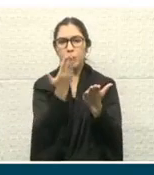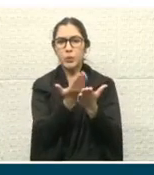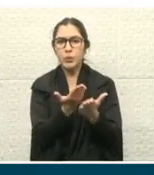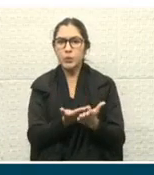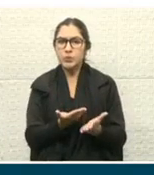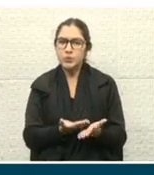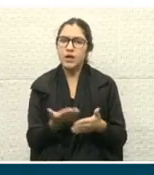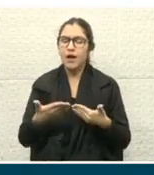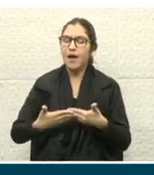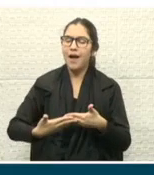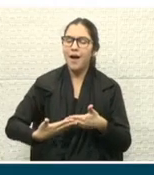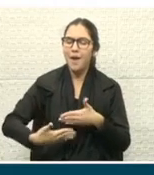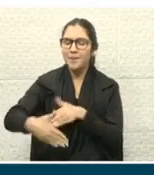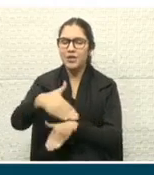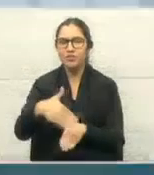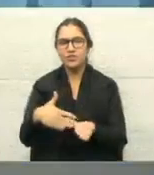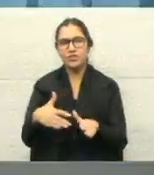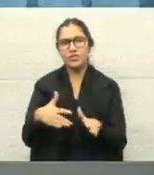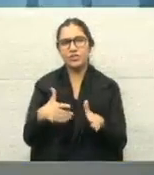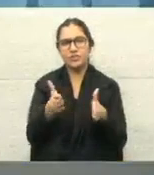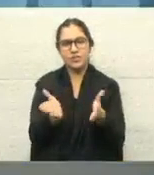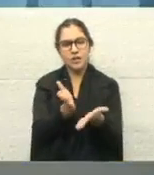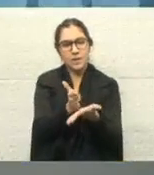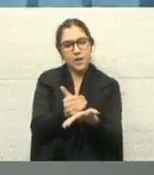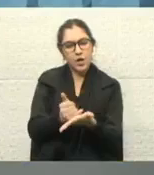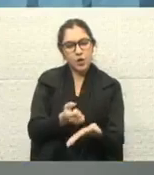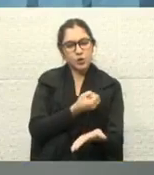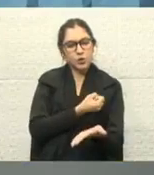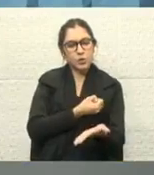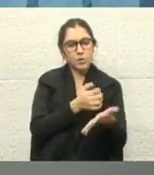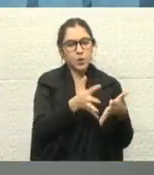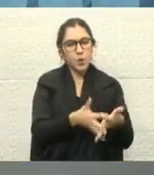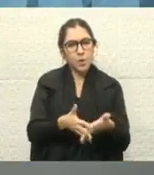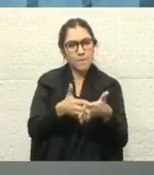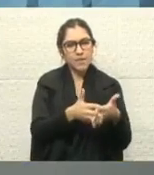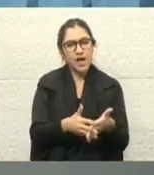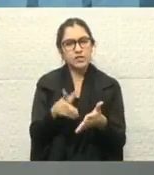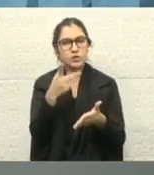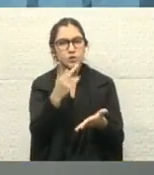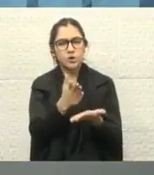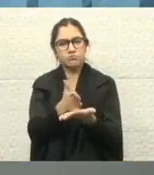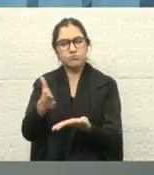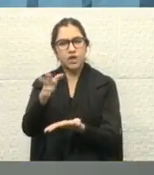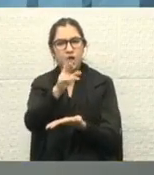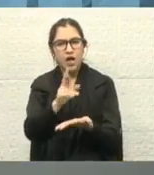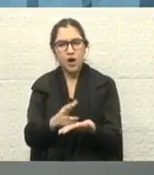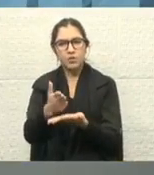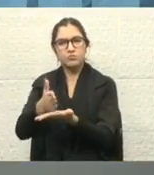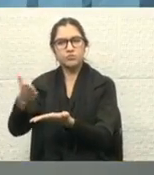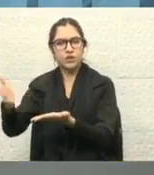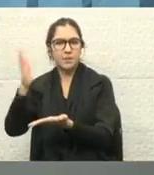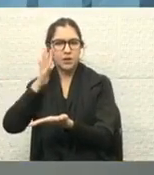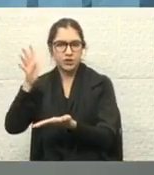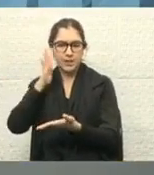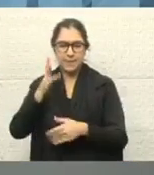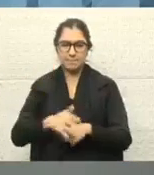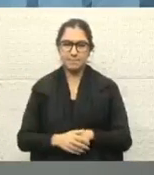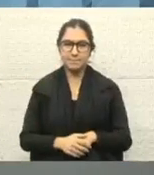estudadas a partir dessa partição do número complexo em sua parte real e em sua parte